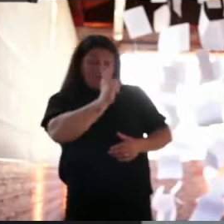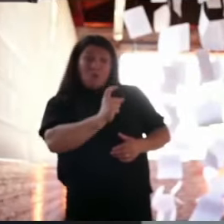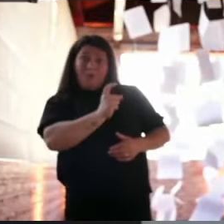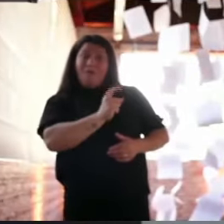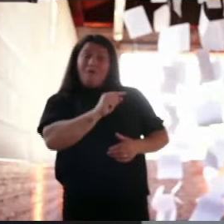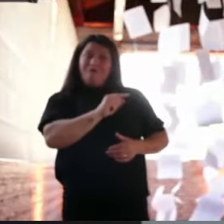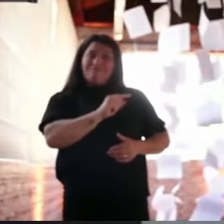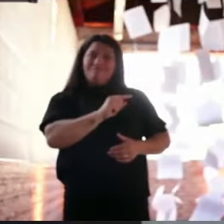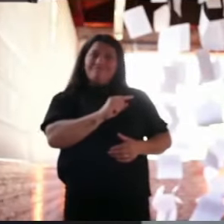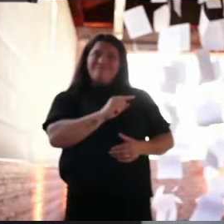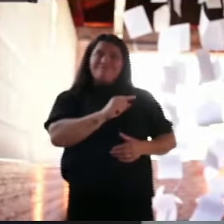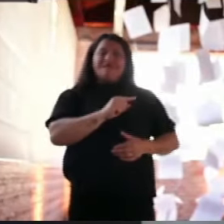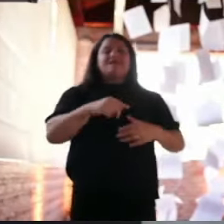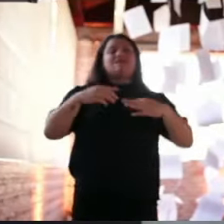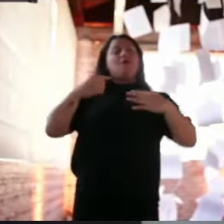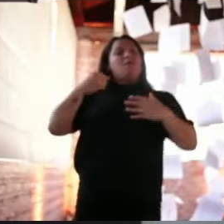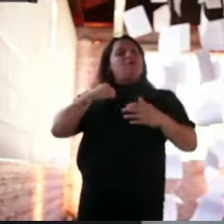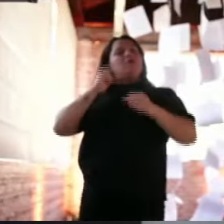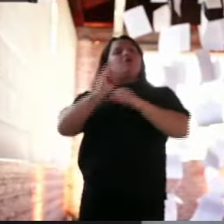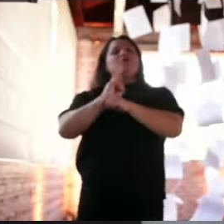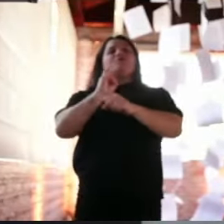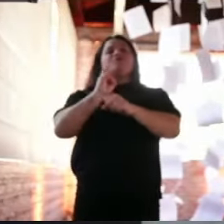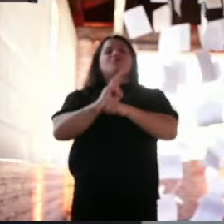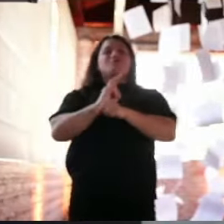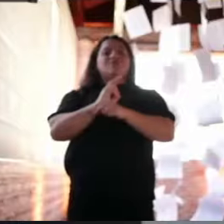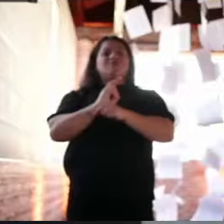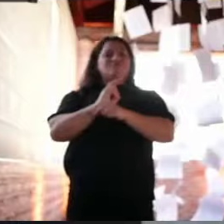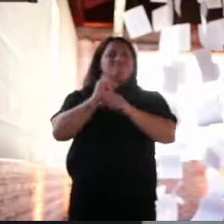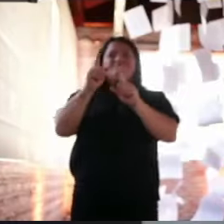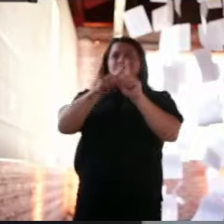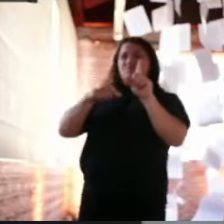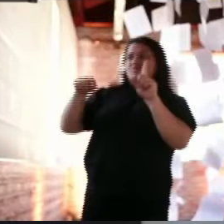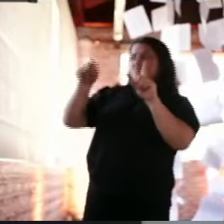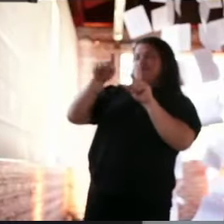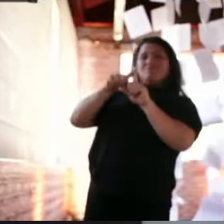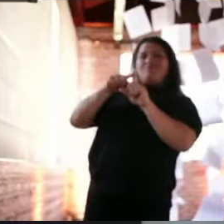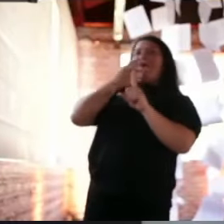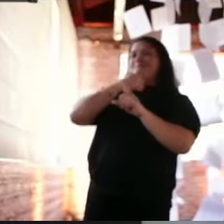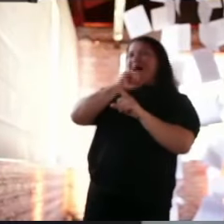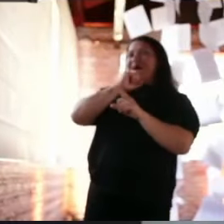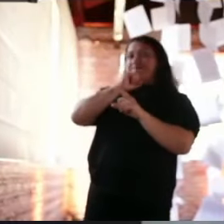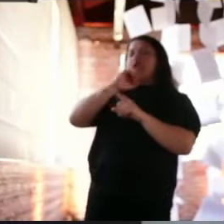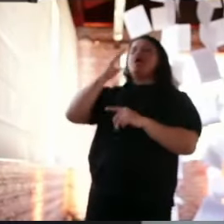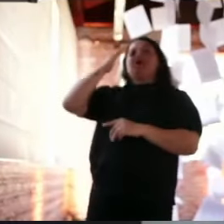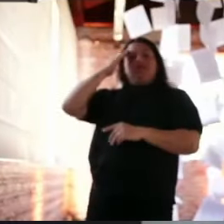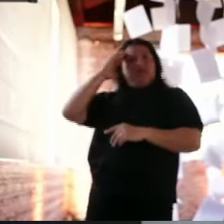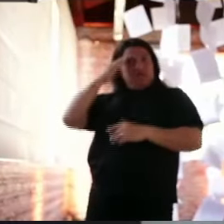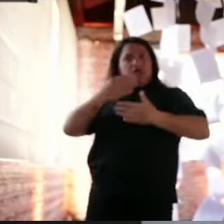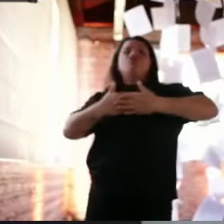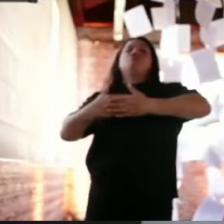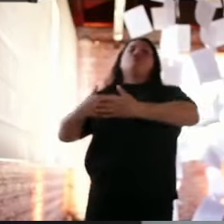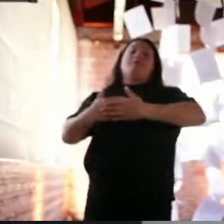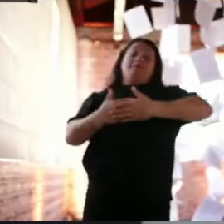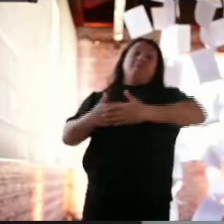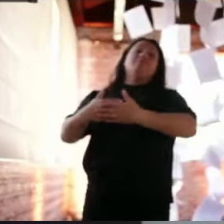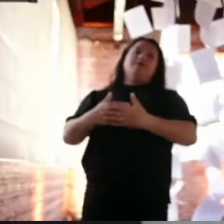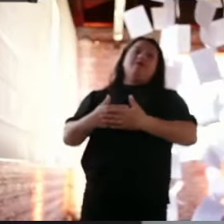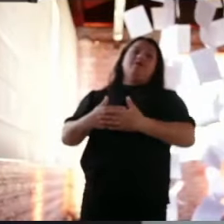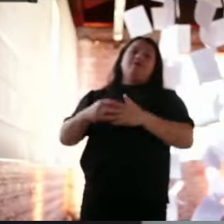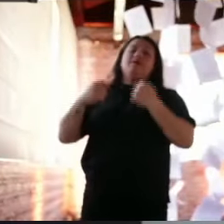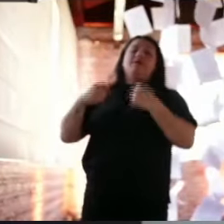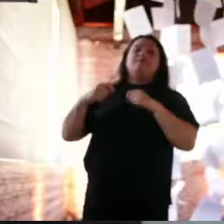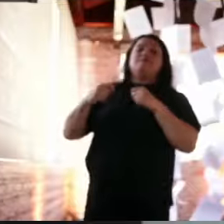mimimi e o cuidador que não passou pelo ciclo ele tem que fazer um caminho inverso ele já entende que é um bebê e vai fazer